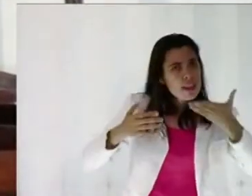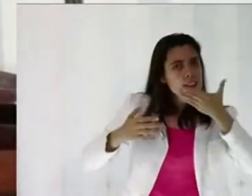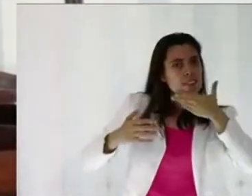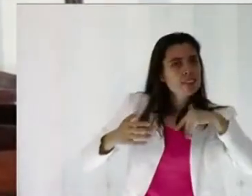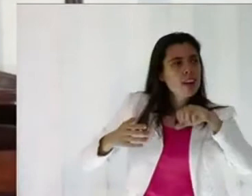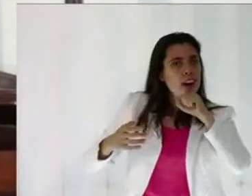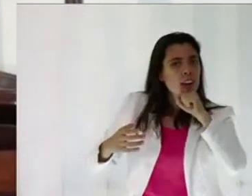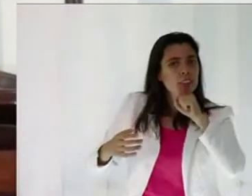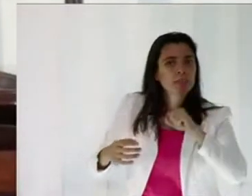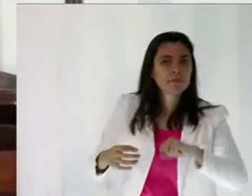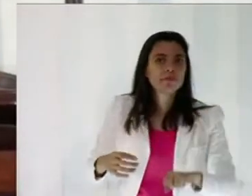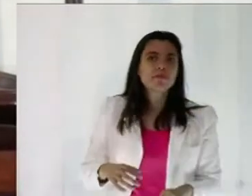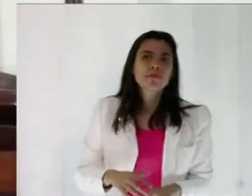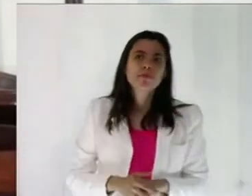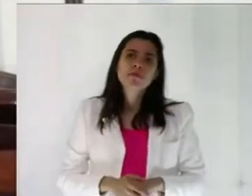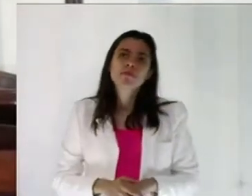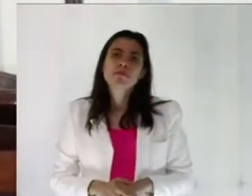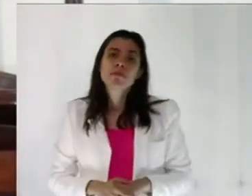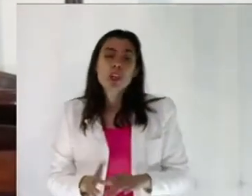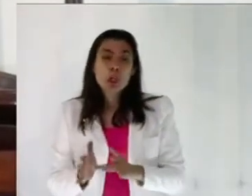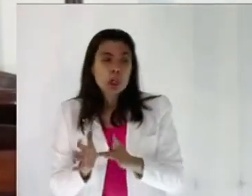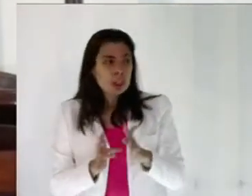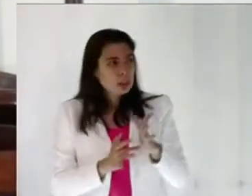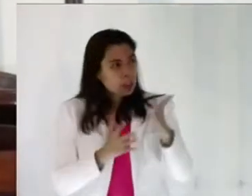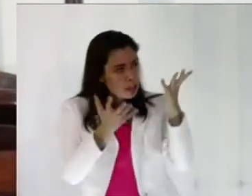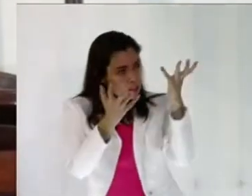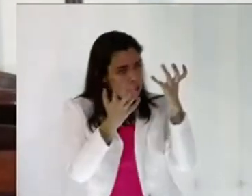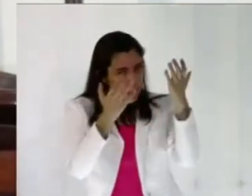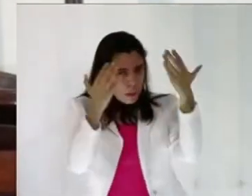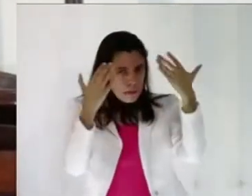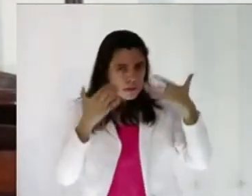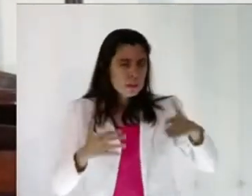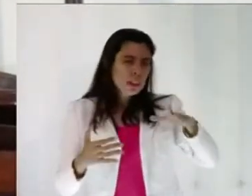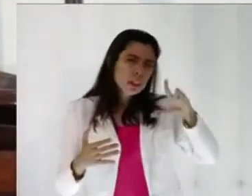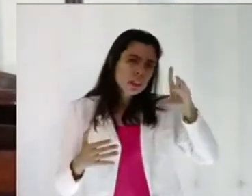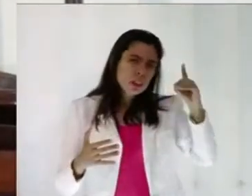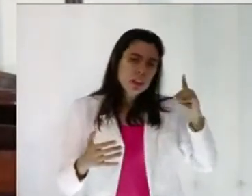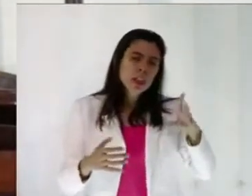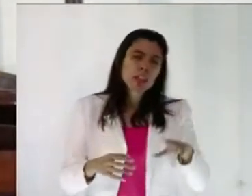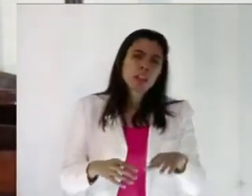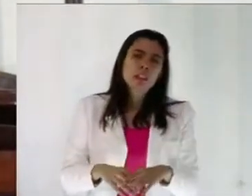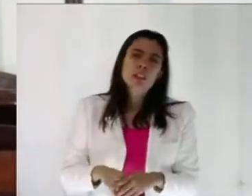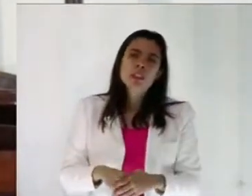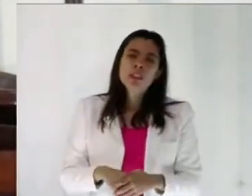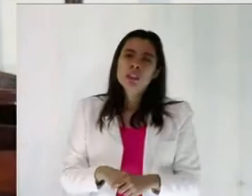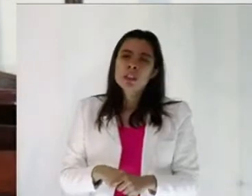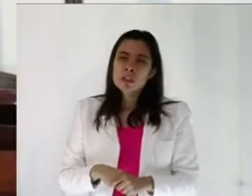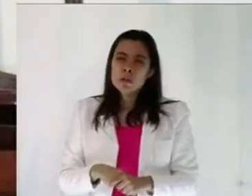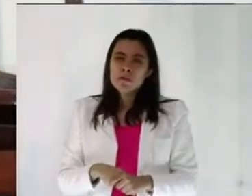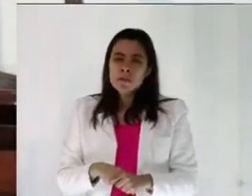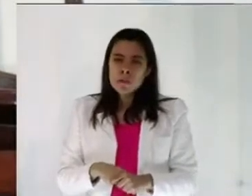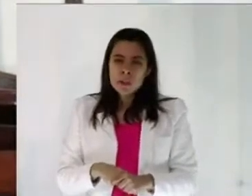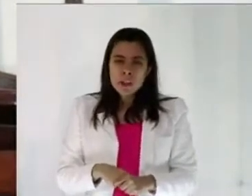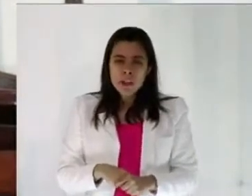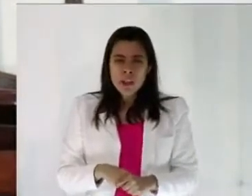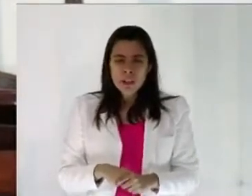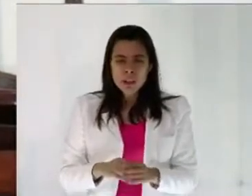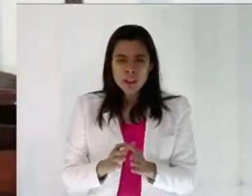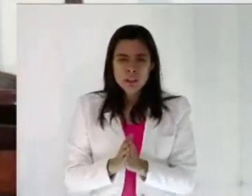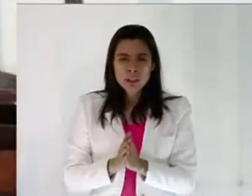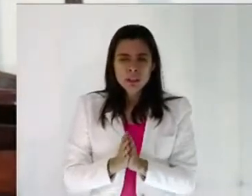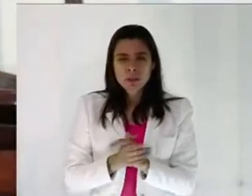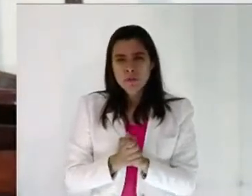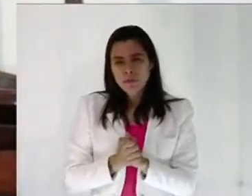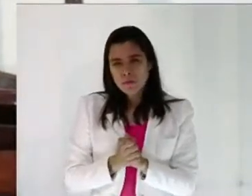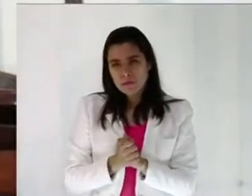do Senhor Jesus. Ele deixou claro para nós que ele e o Pai estavam sempre juntos. E